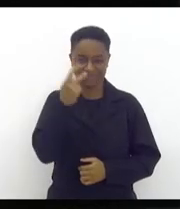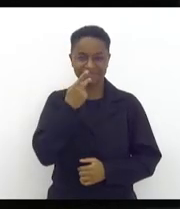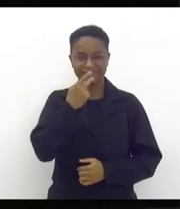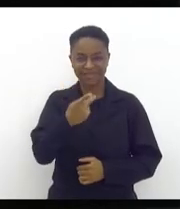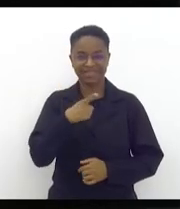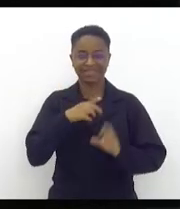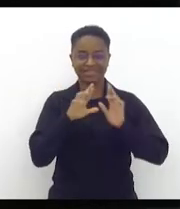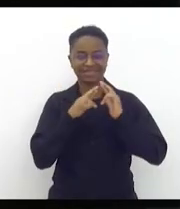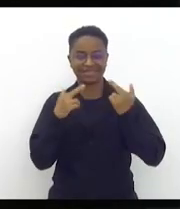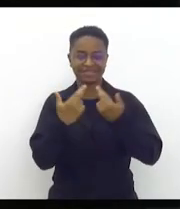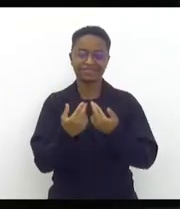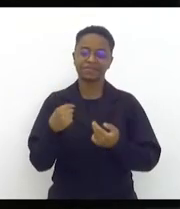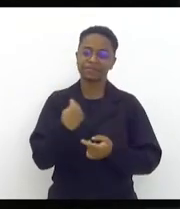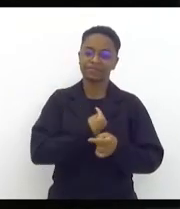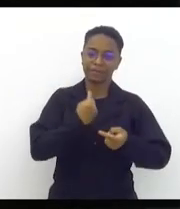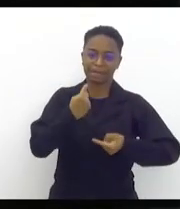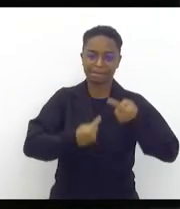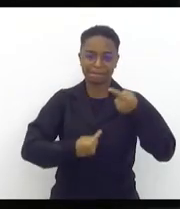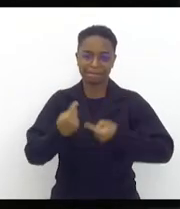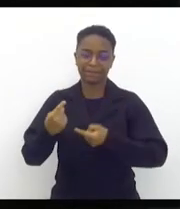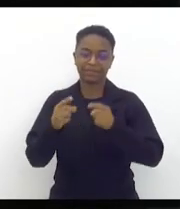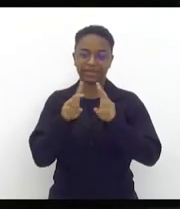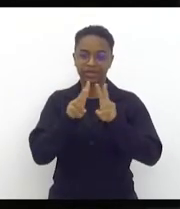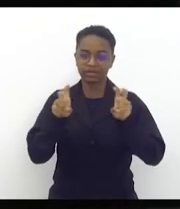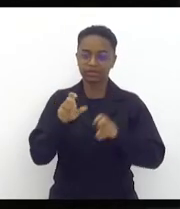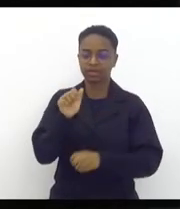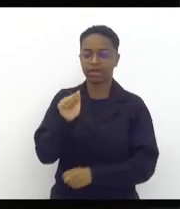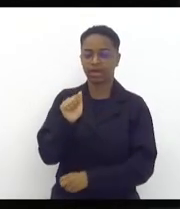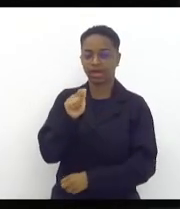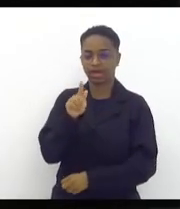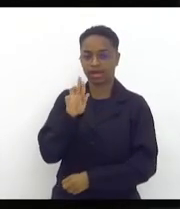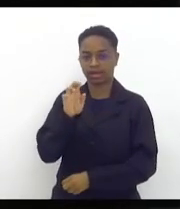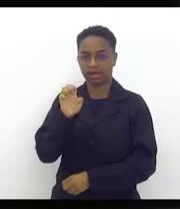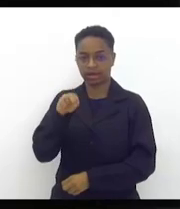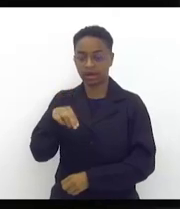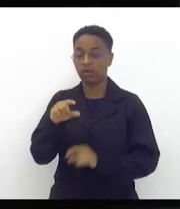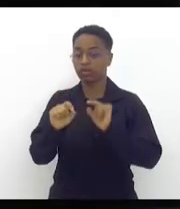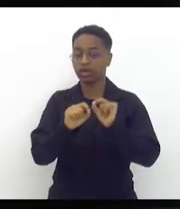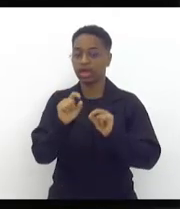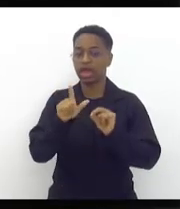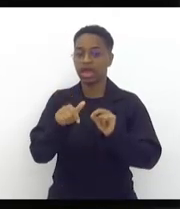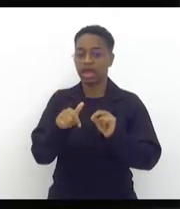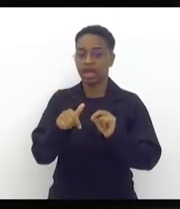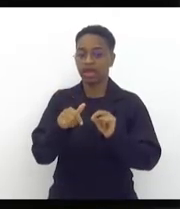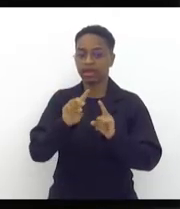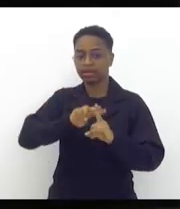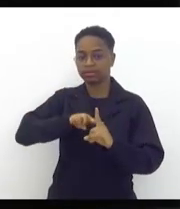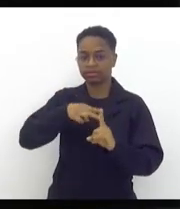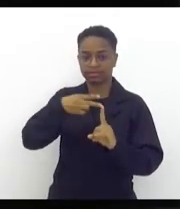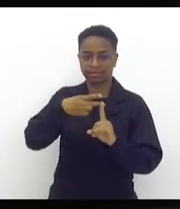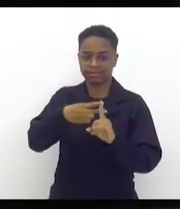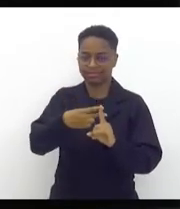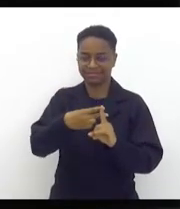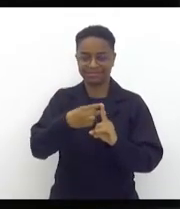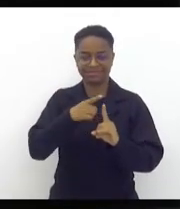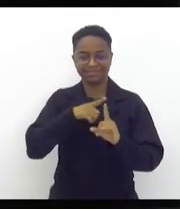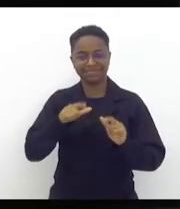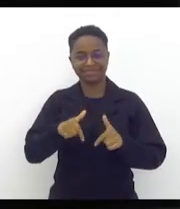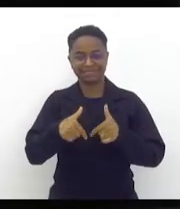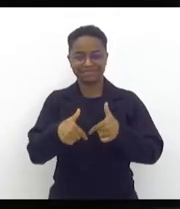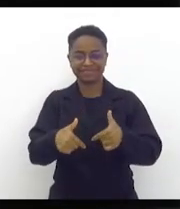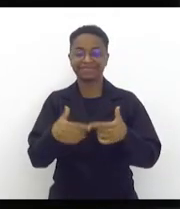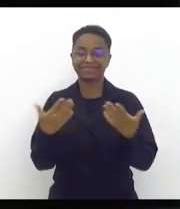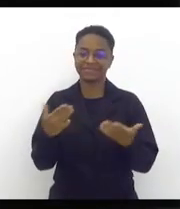audiência que nós tratamos sobre a GRAM, que é a gratificação, né, pela atividade militar, é